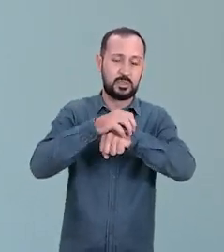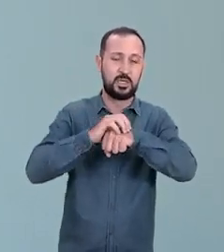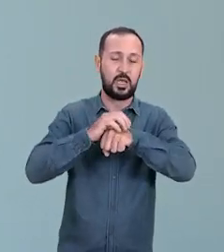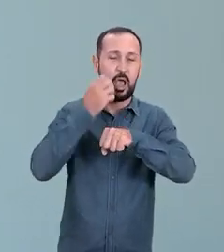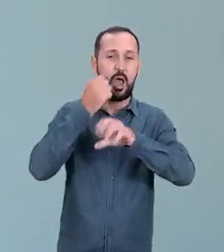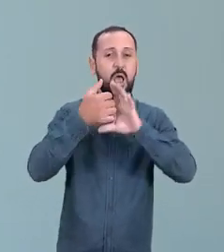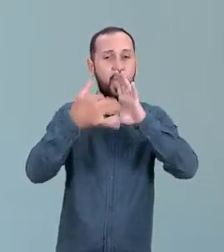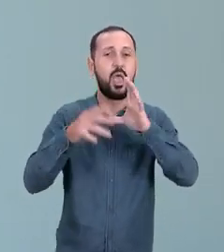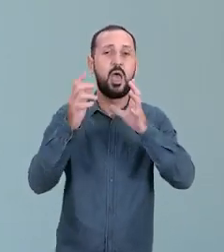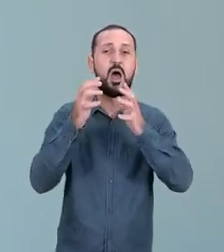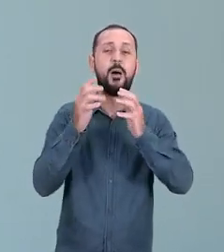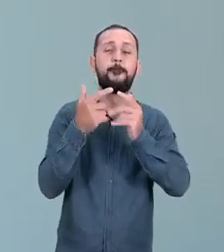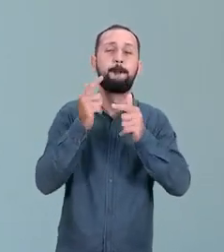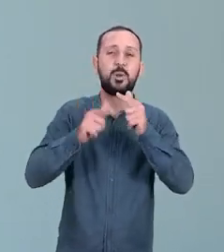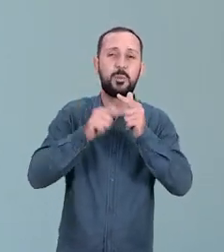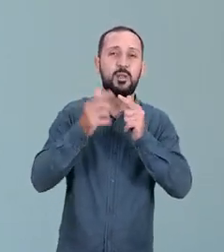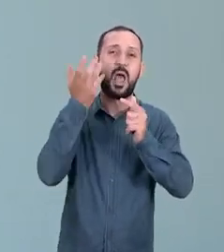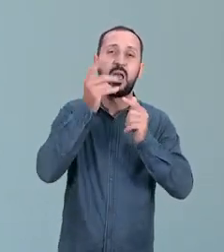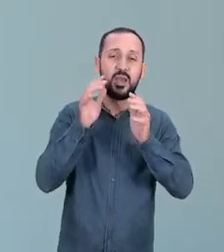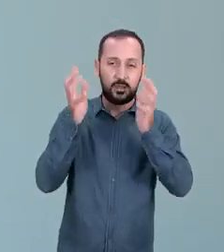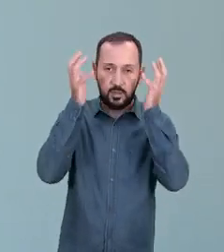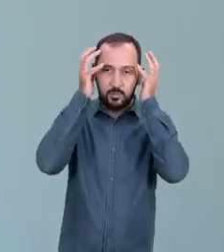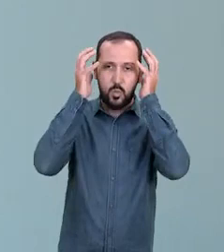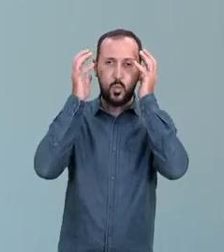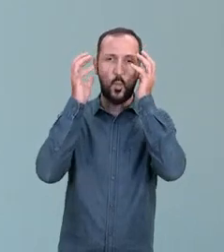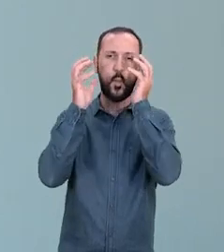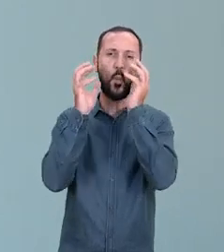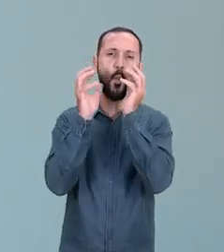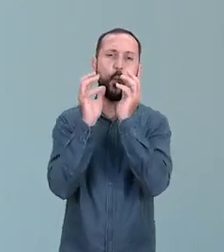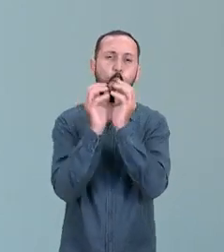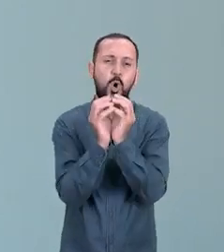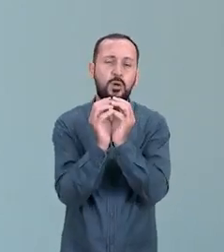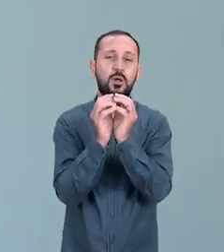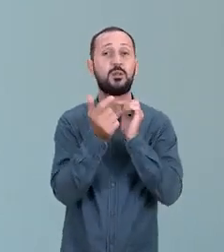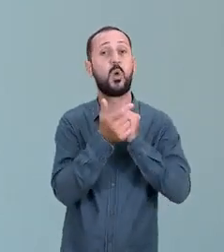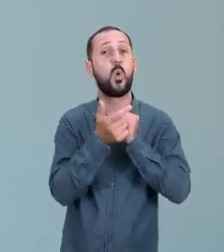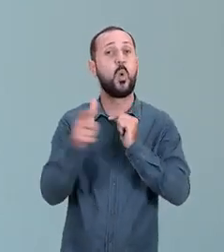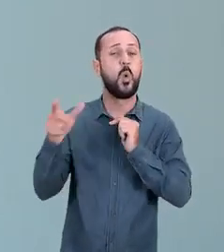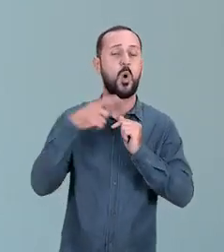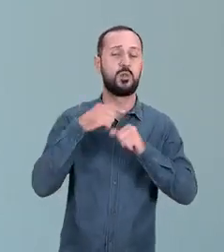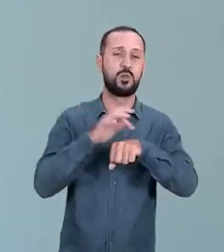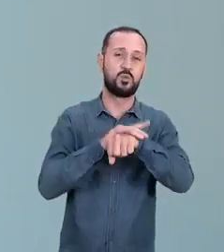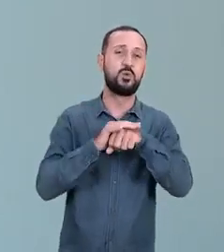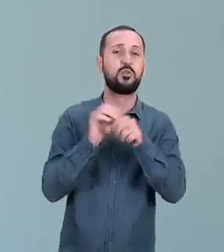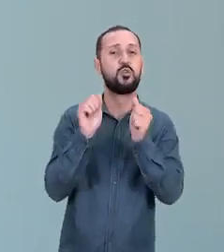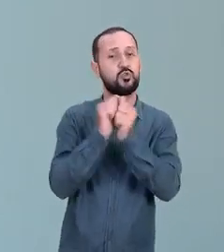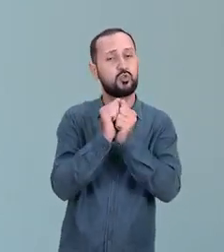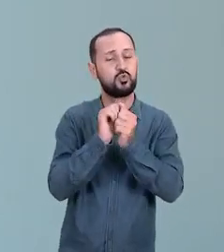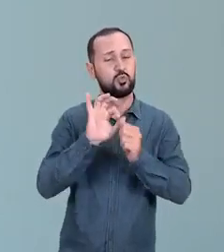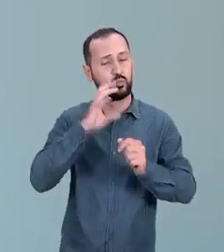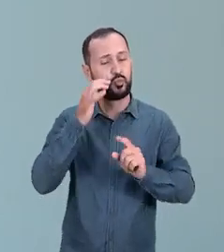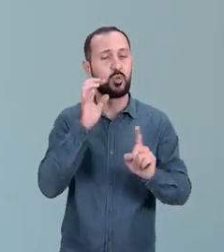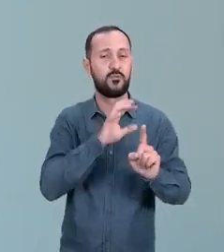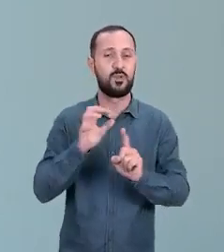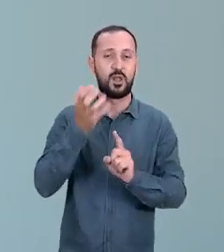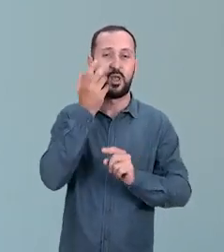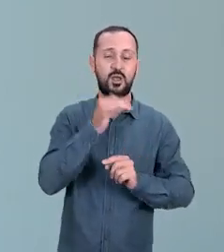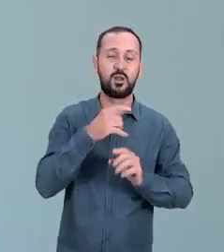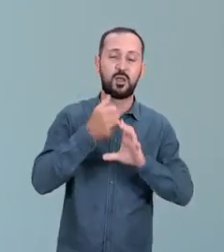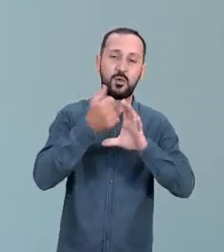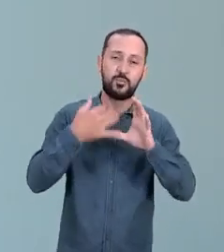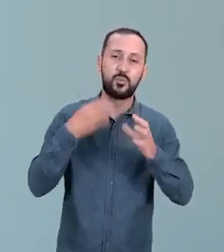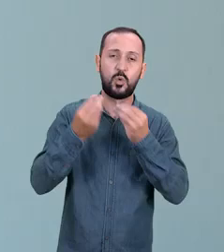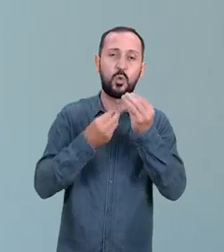principal característica é a microcefalia. Mas a gente sabe que tem outras manifestações, outras anomalias congênitas que também aparecem nessas crianças,